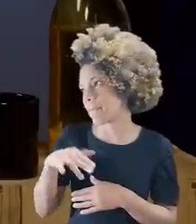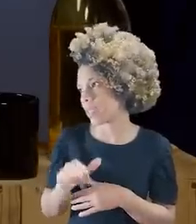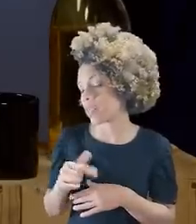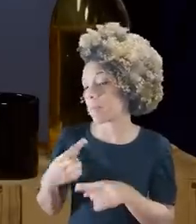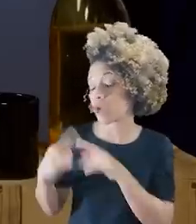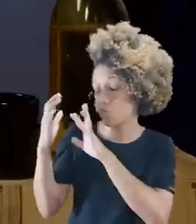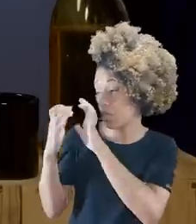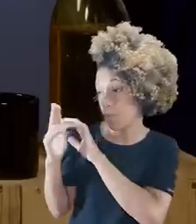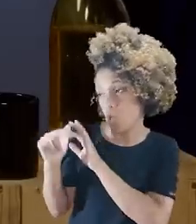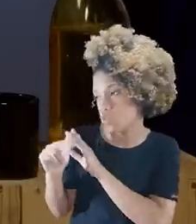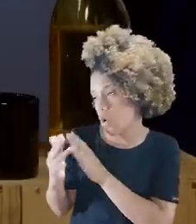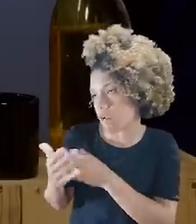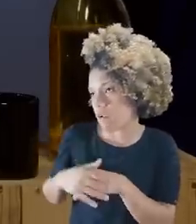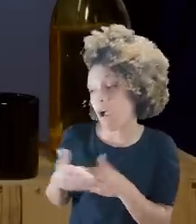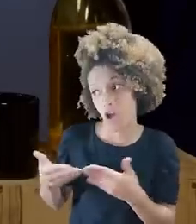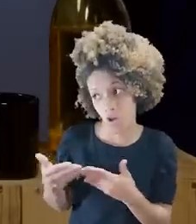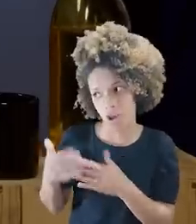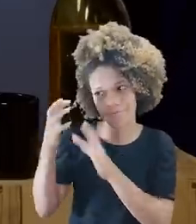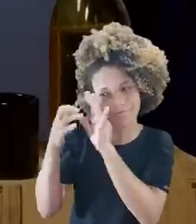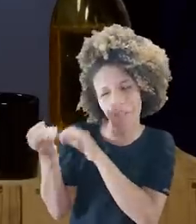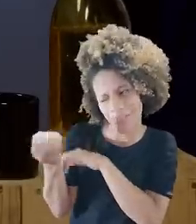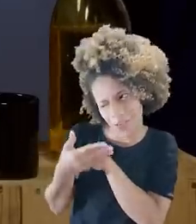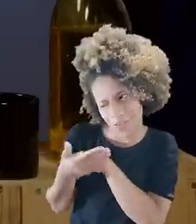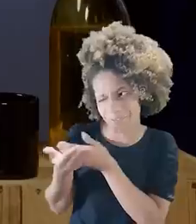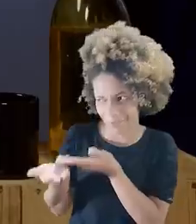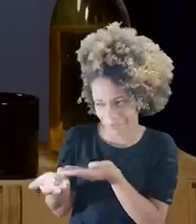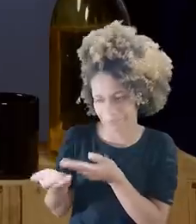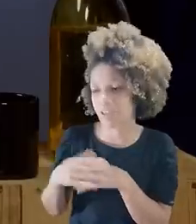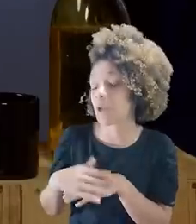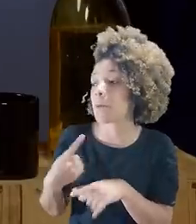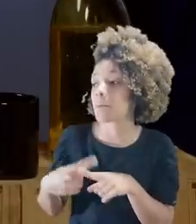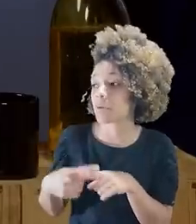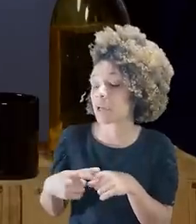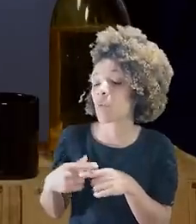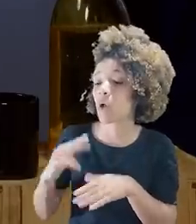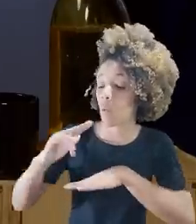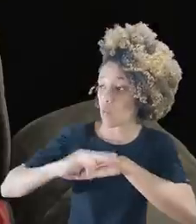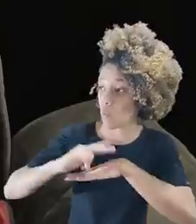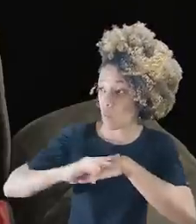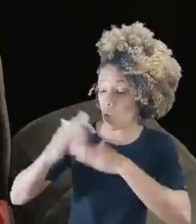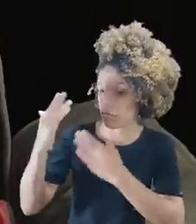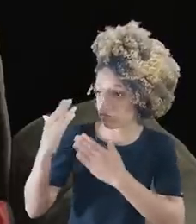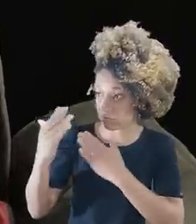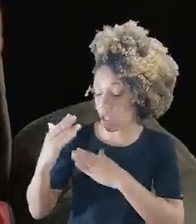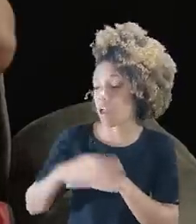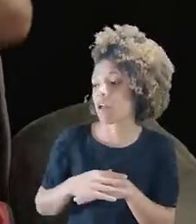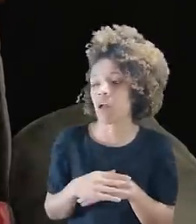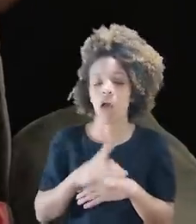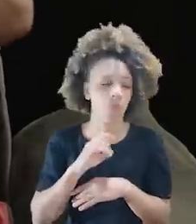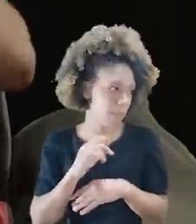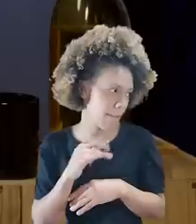um cérebro agora eu tô com cérebro novo em folha né porque quando a gente tá tratando sim a a